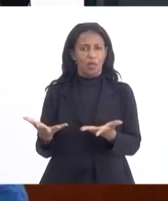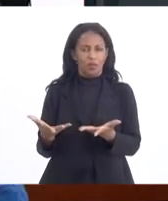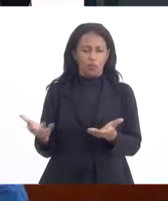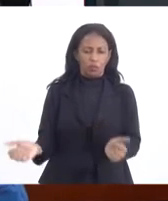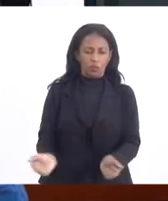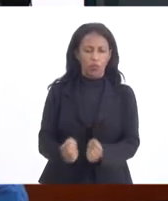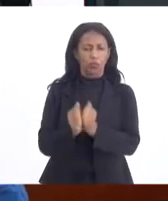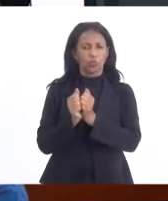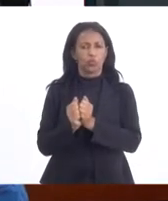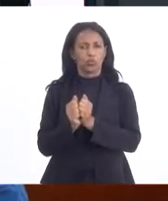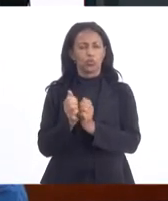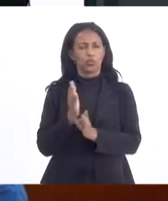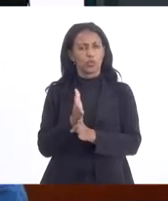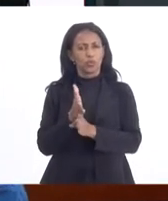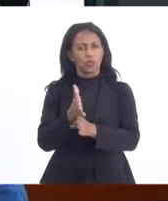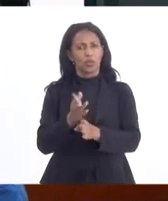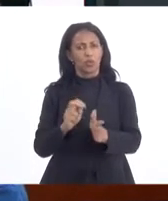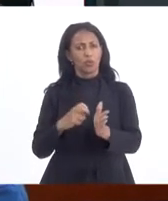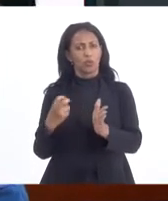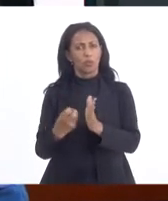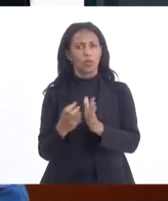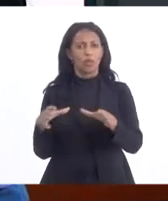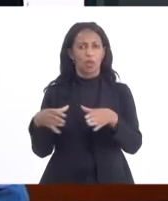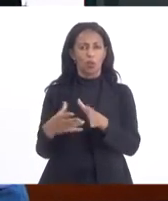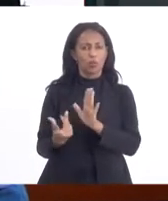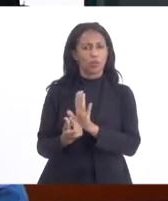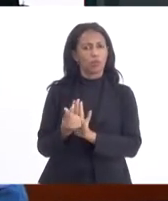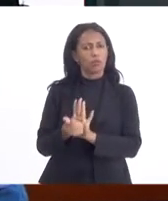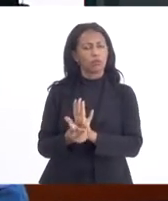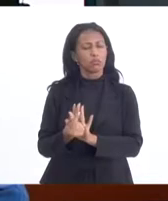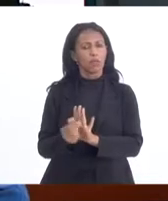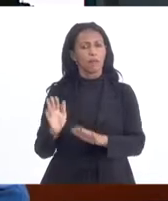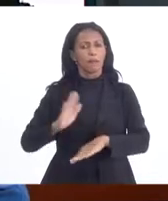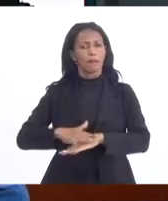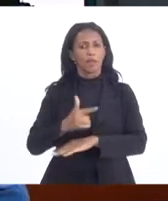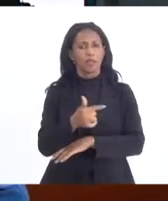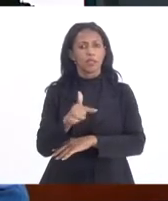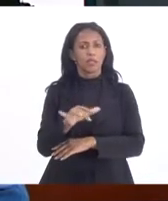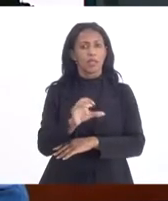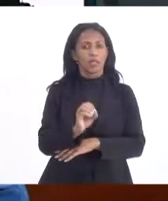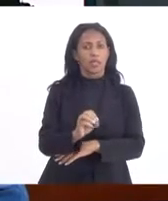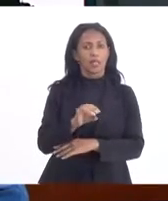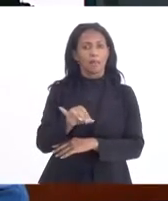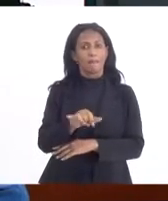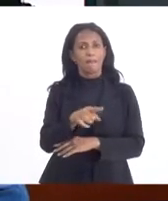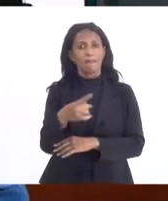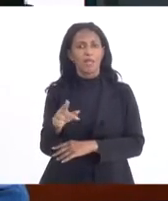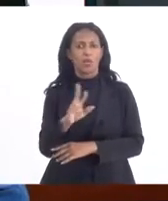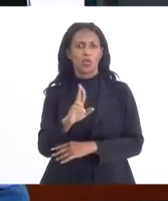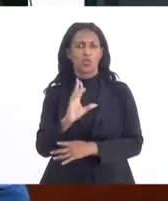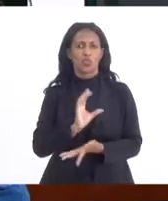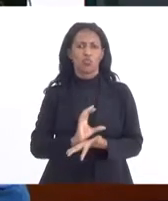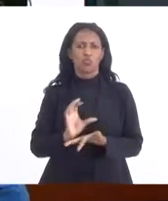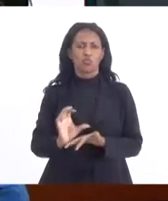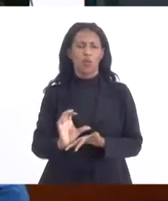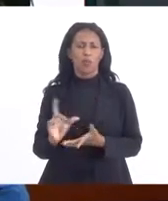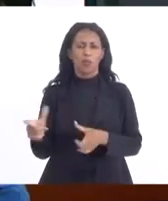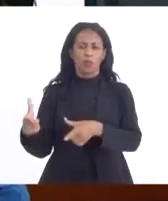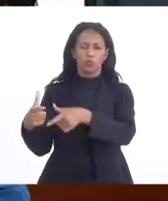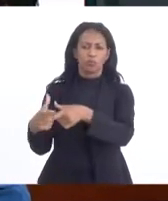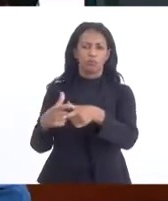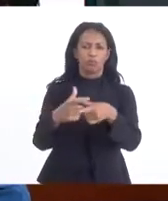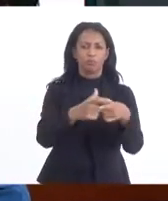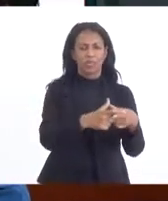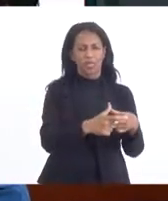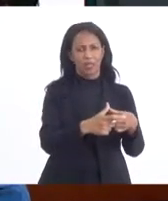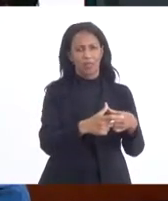e destinou numa emenda da Comissão de Orçamento mais de 70 milhões de reais para os pequenos